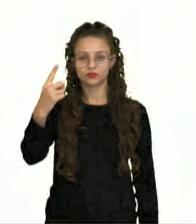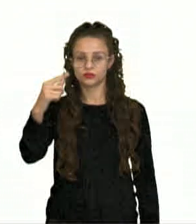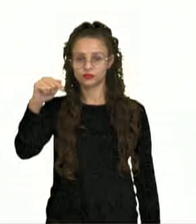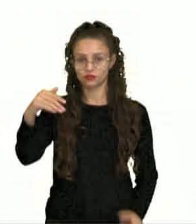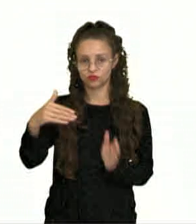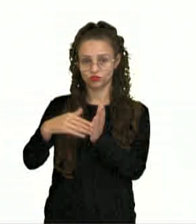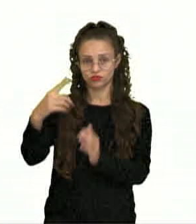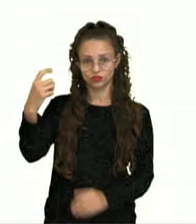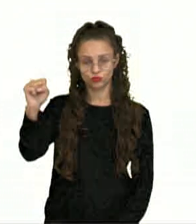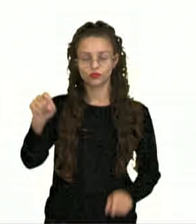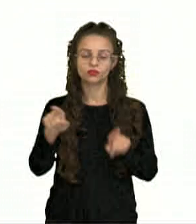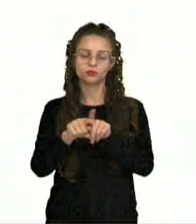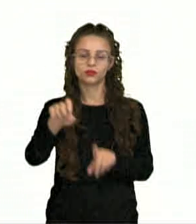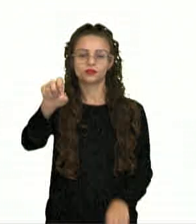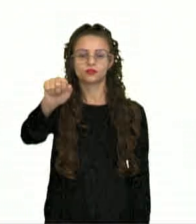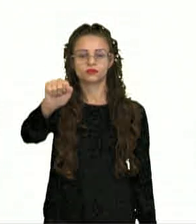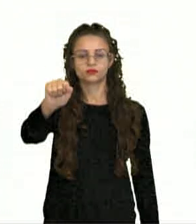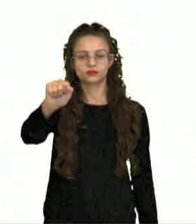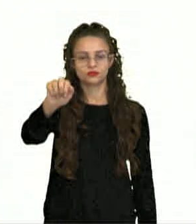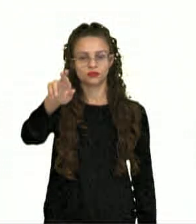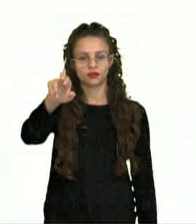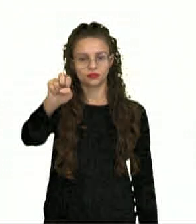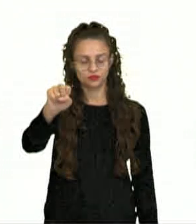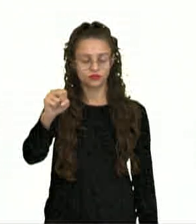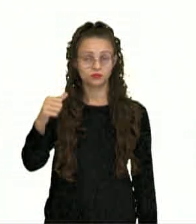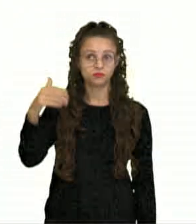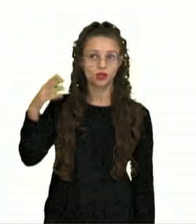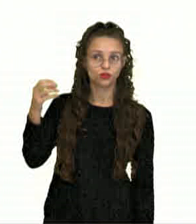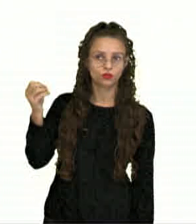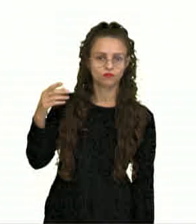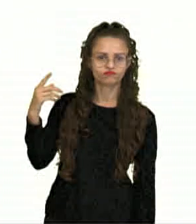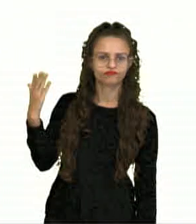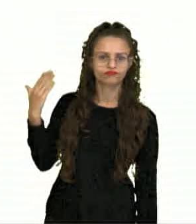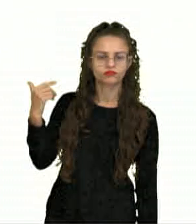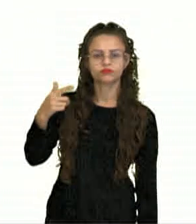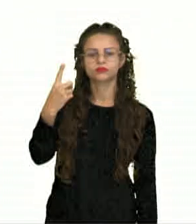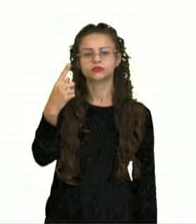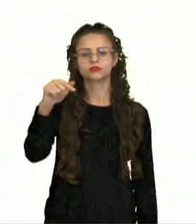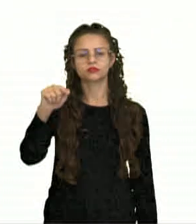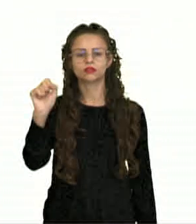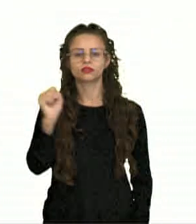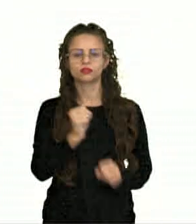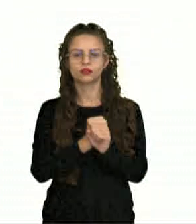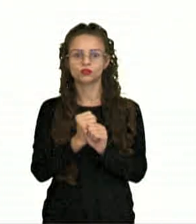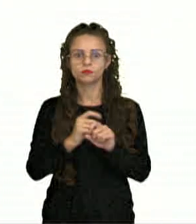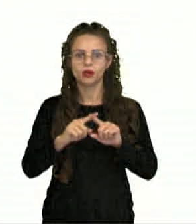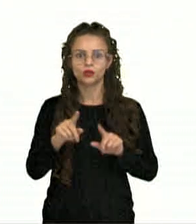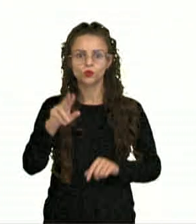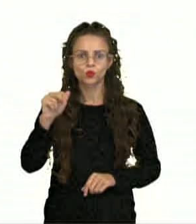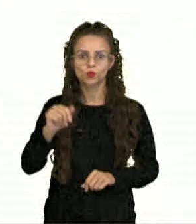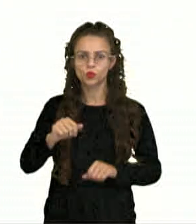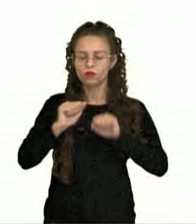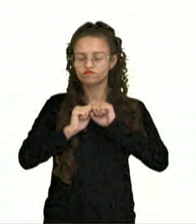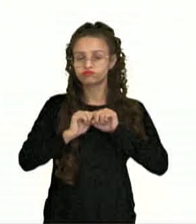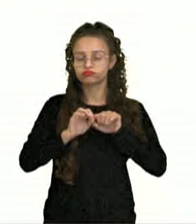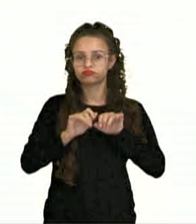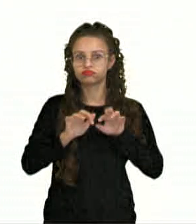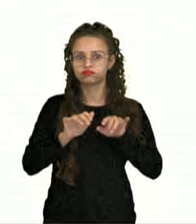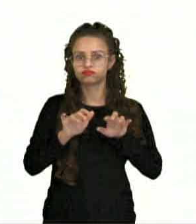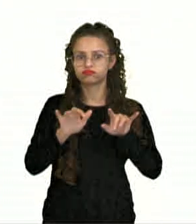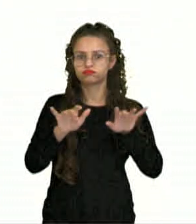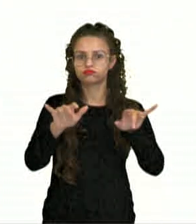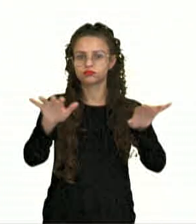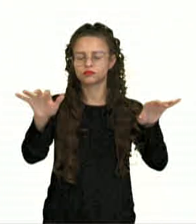a SARS, mais recente, há 17 anos. Mas nunca houve nada igual pela velocidade com que o vírus se espalha